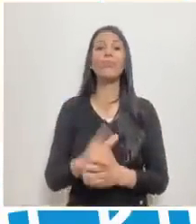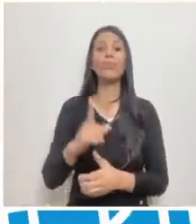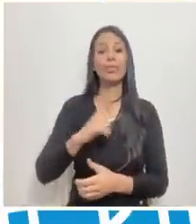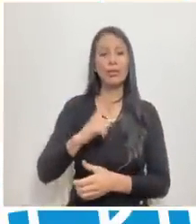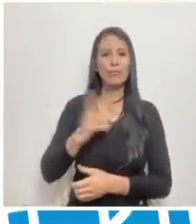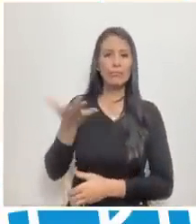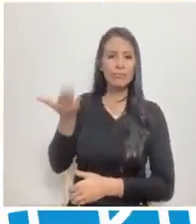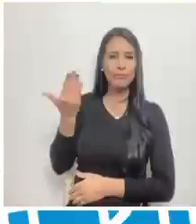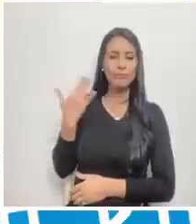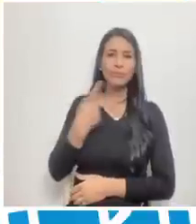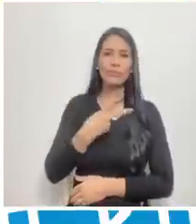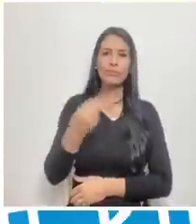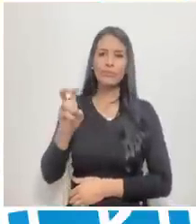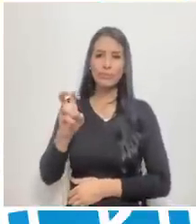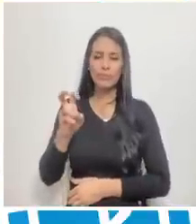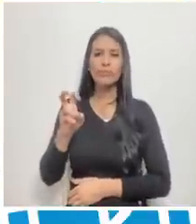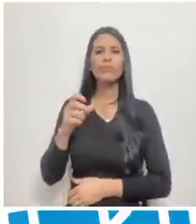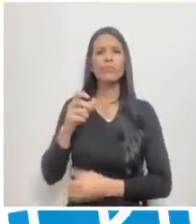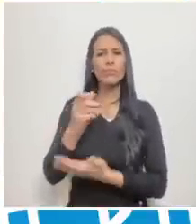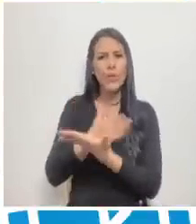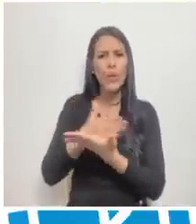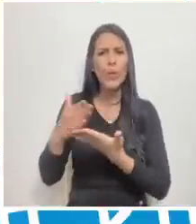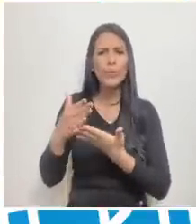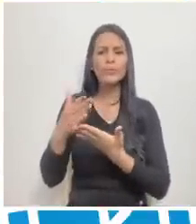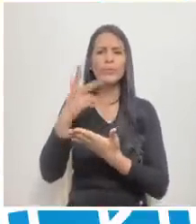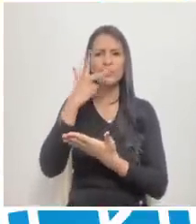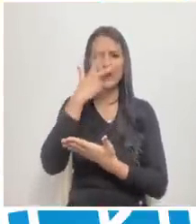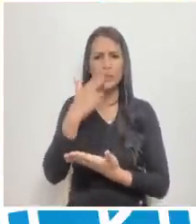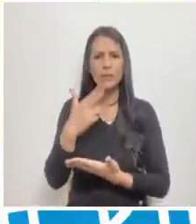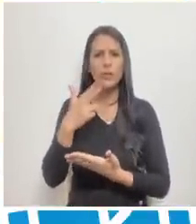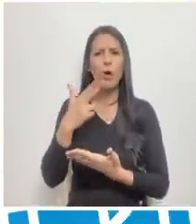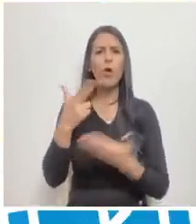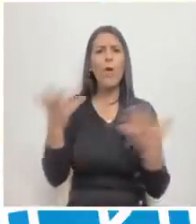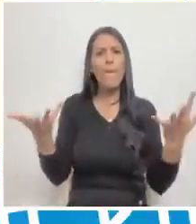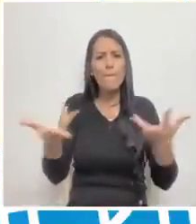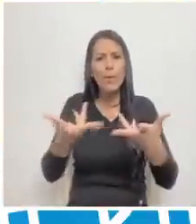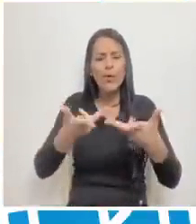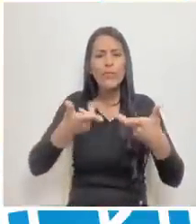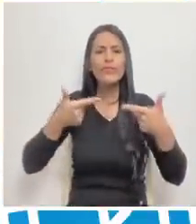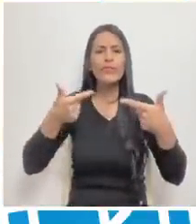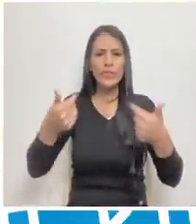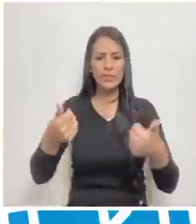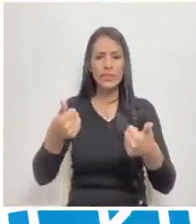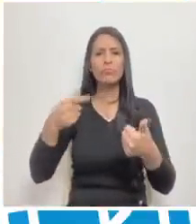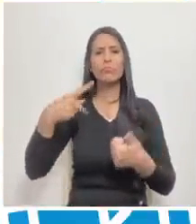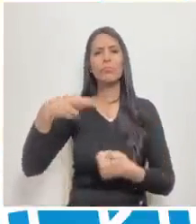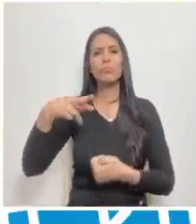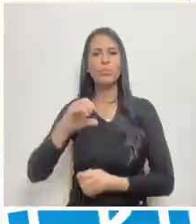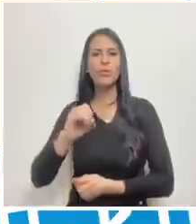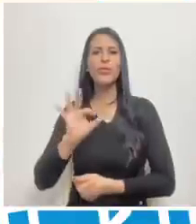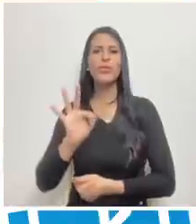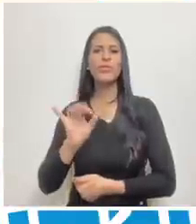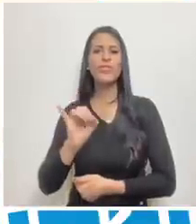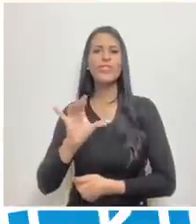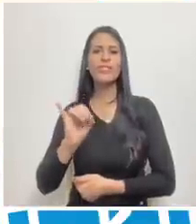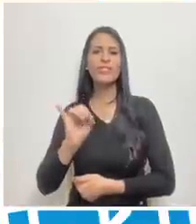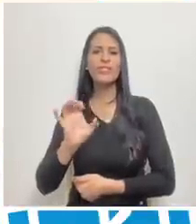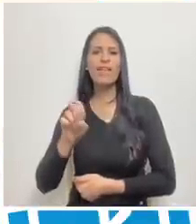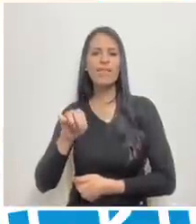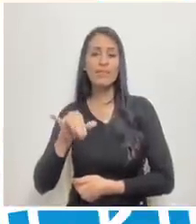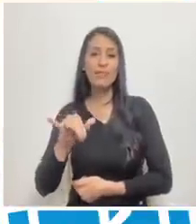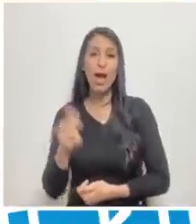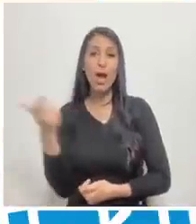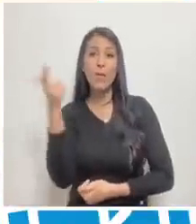a gente começou com uma escala de proficiência que permite acompanhar o desempenho dos alunos ao longo